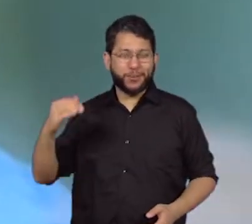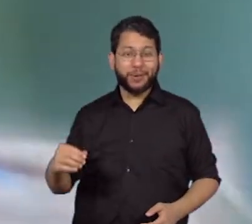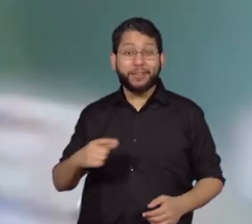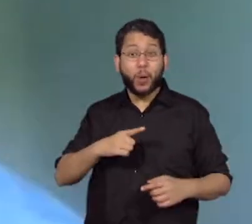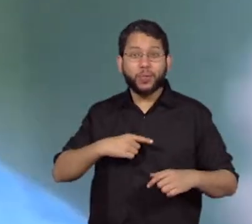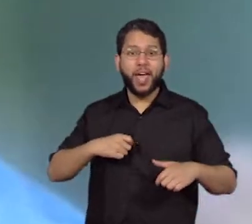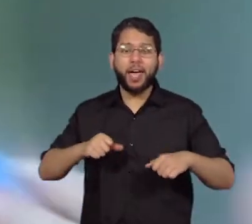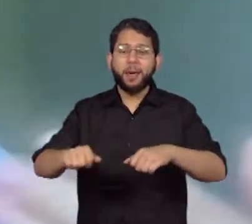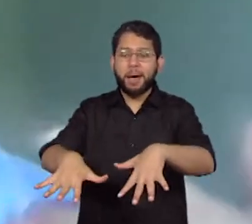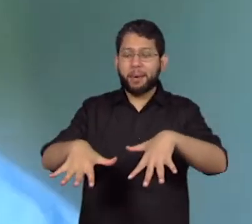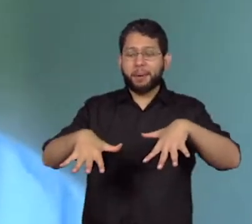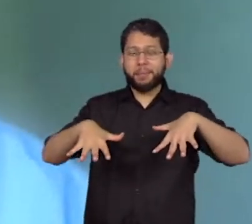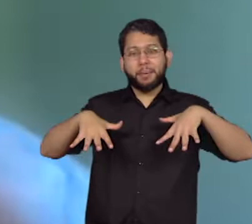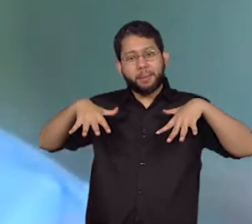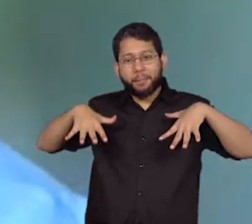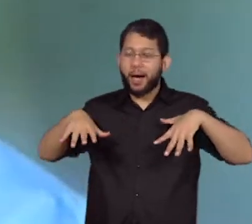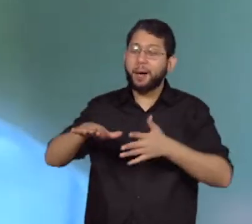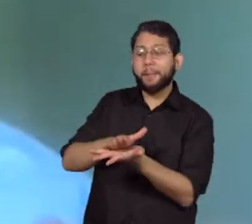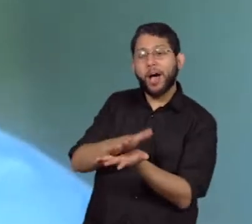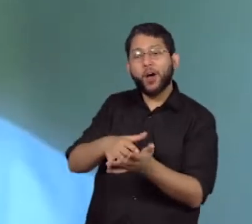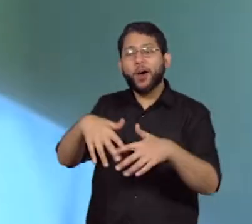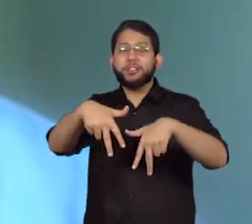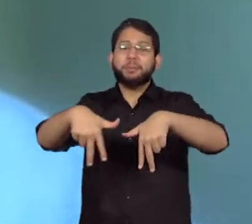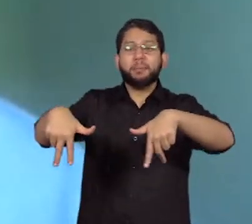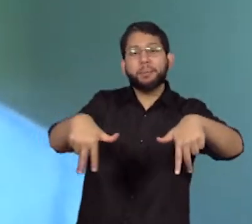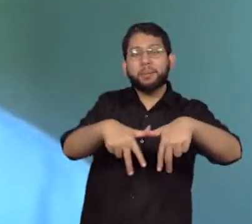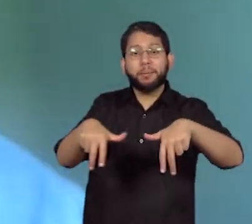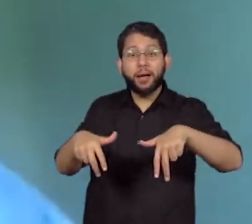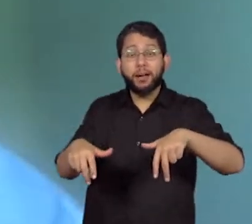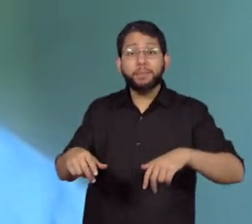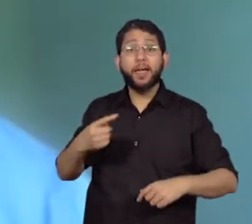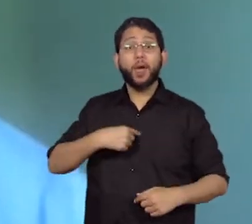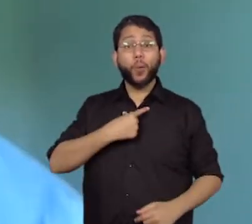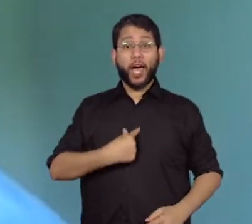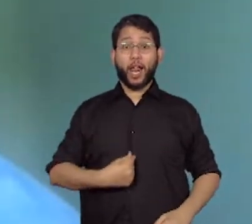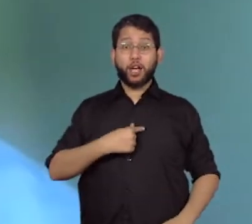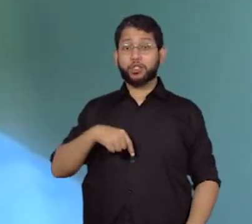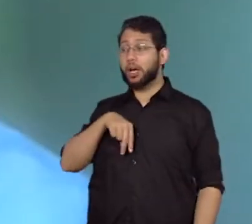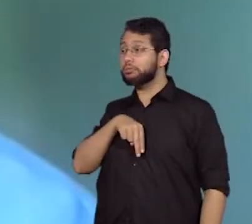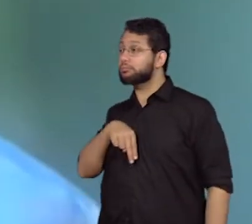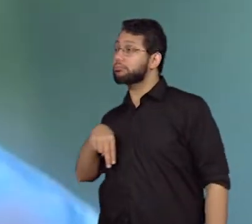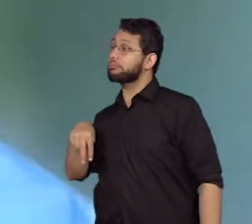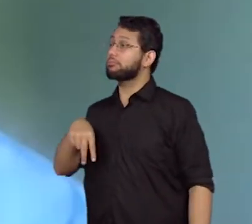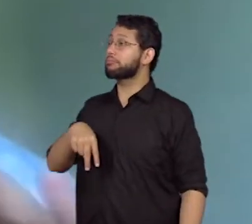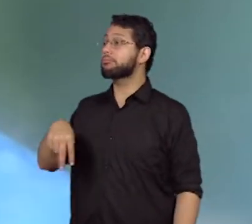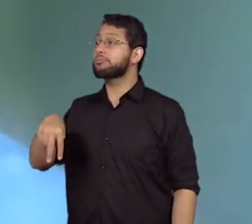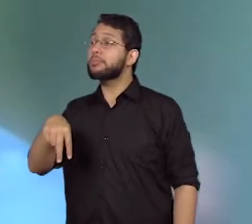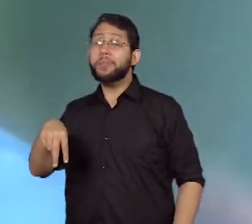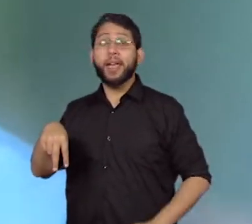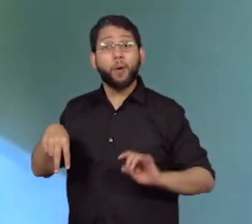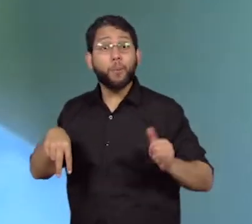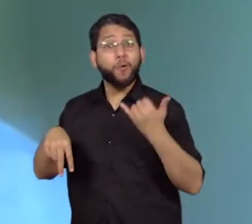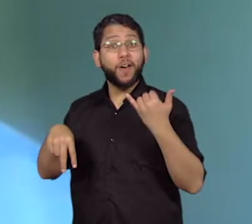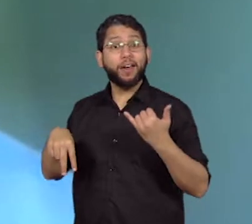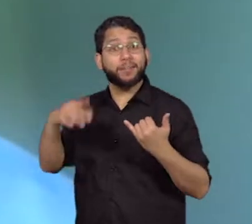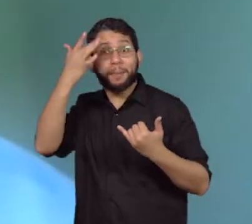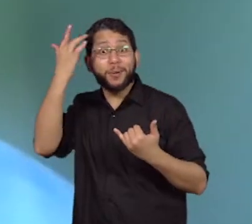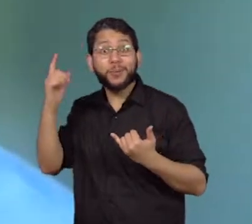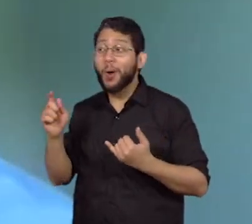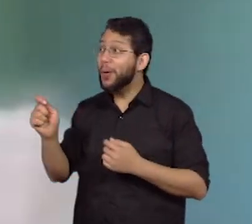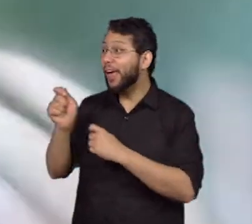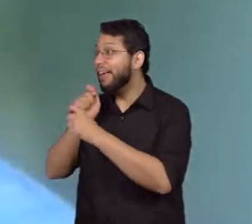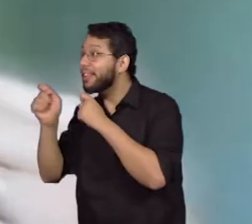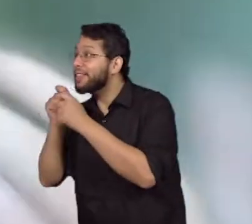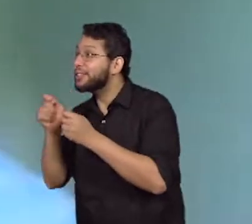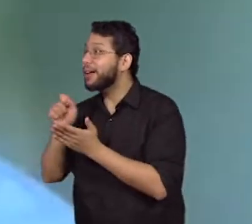de pagode lá dentro. Sabe? Eu ficava pelo corredor, eles me davam um crachá, eu podia ficar atrás, eu ia pro camarim e ficava entrevistando, né? Esses famosos.